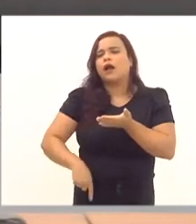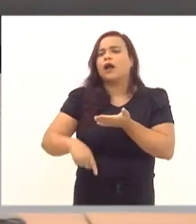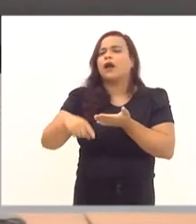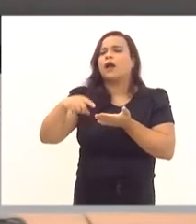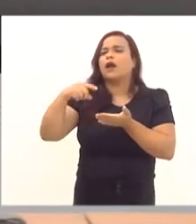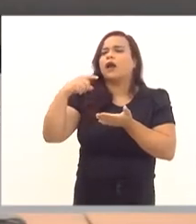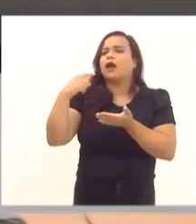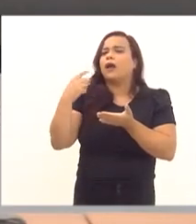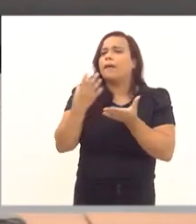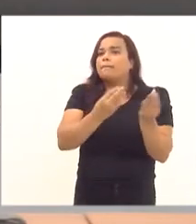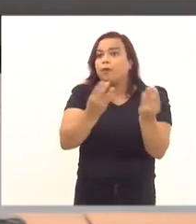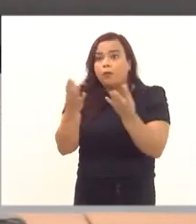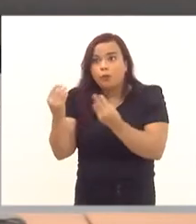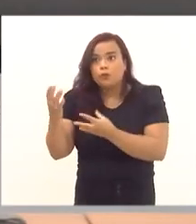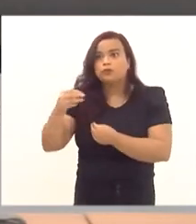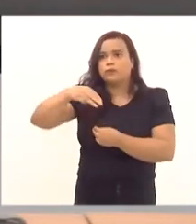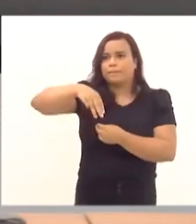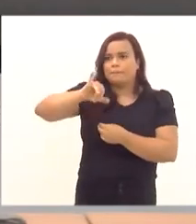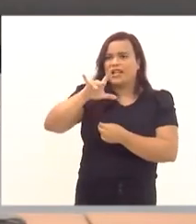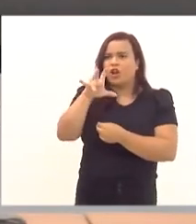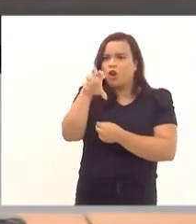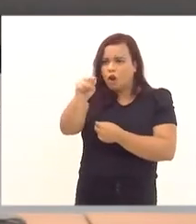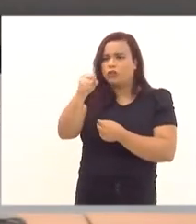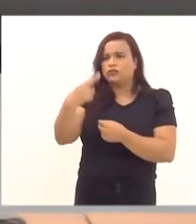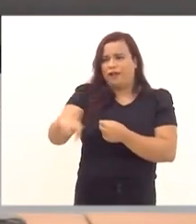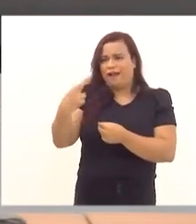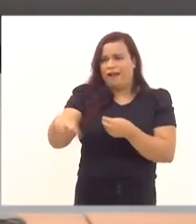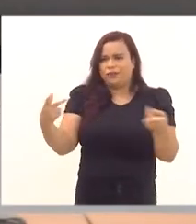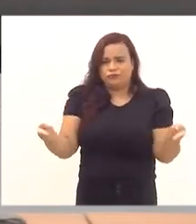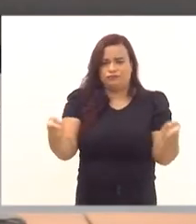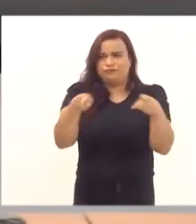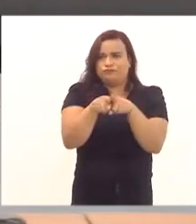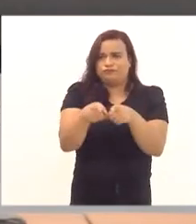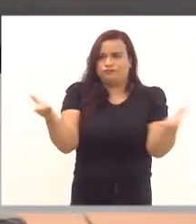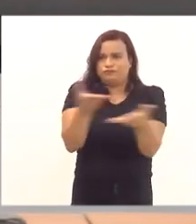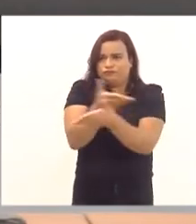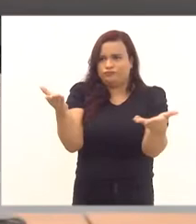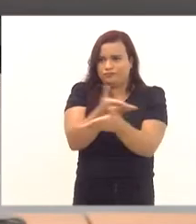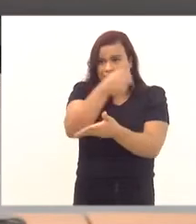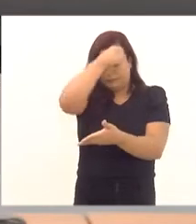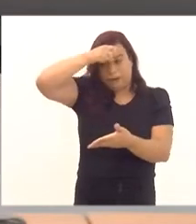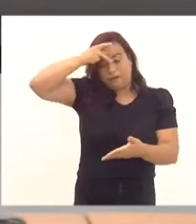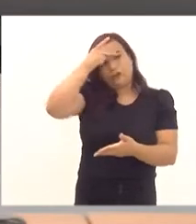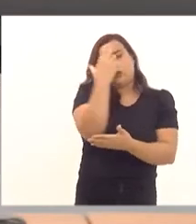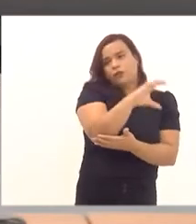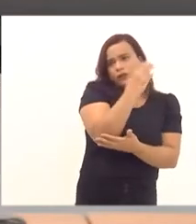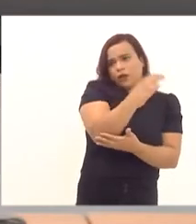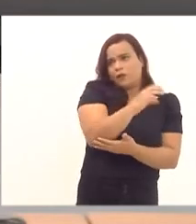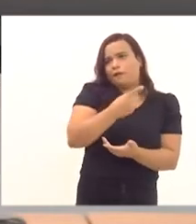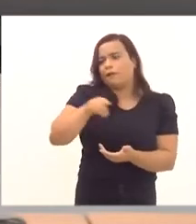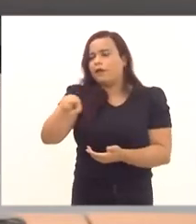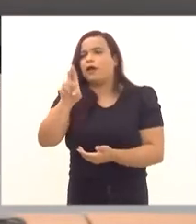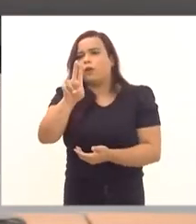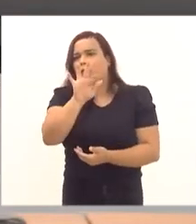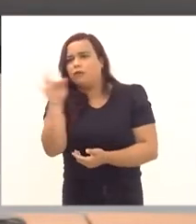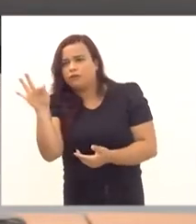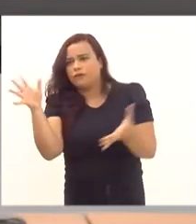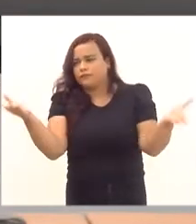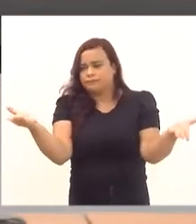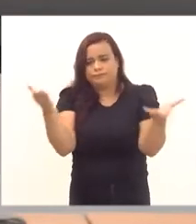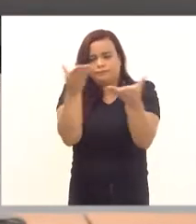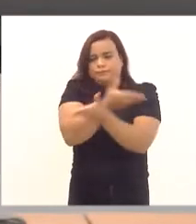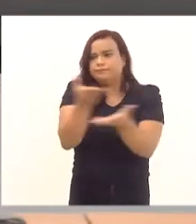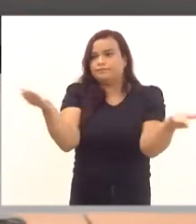milhões de reais é compacto uma cooperação Entre esses dois entes públicos a prefeitura de Niterói EA Universidade Federal Fluminense